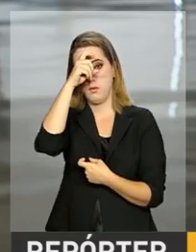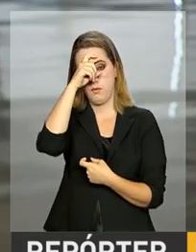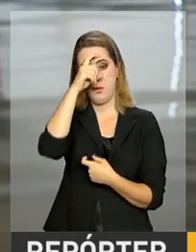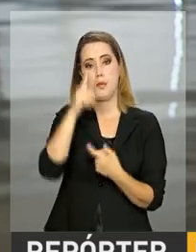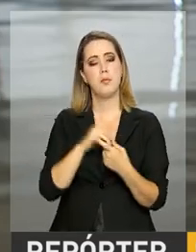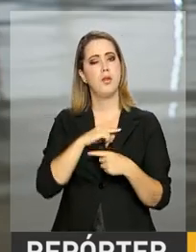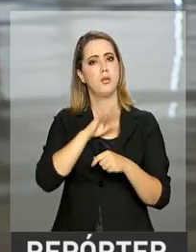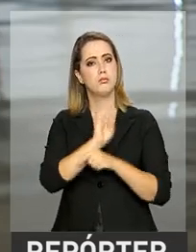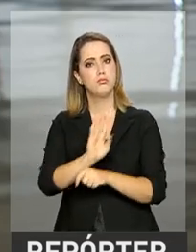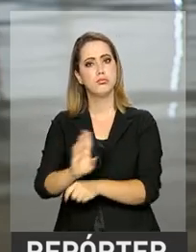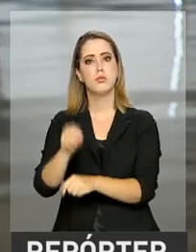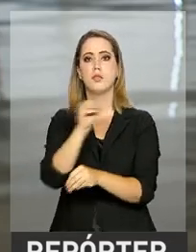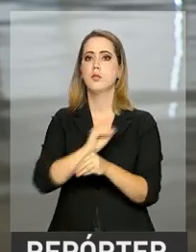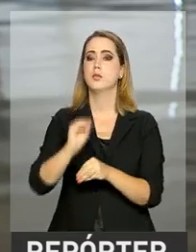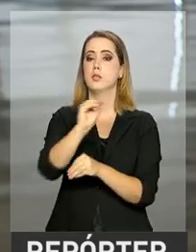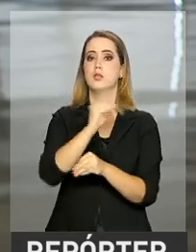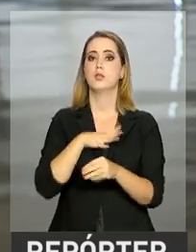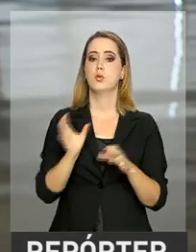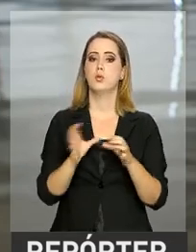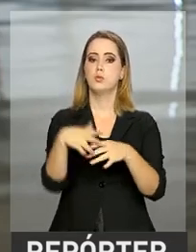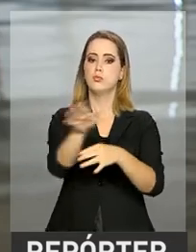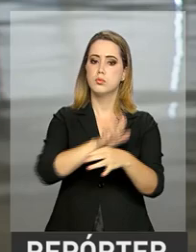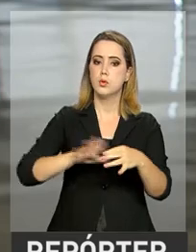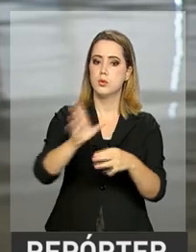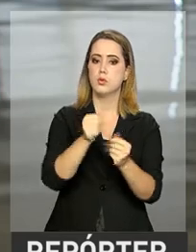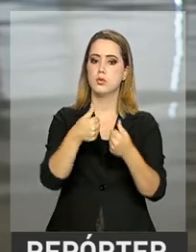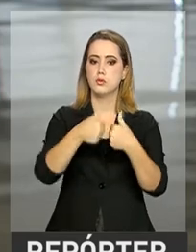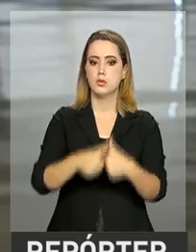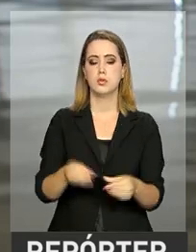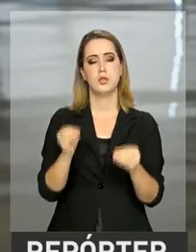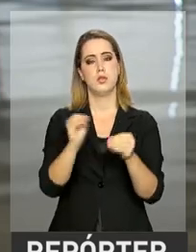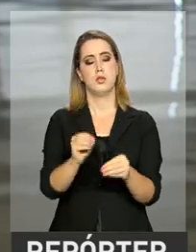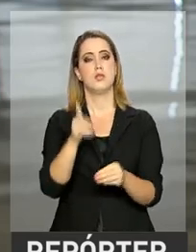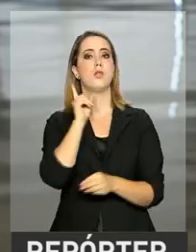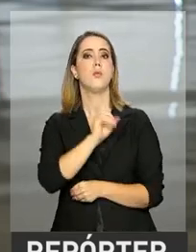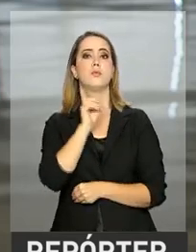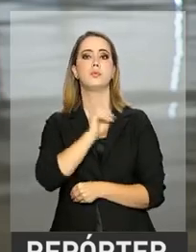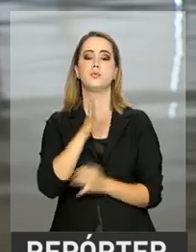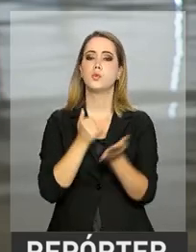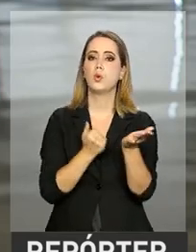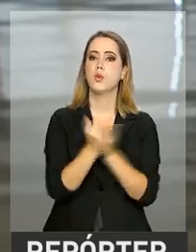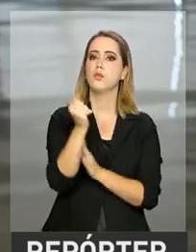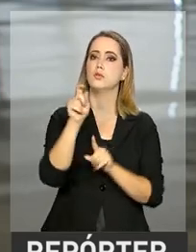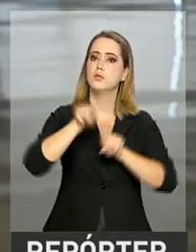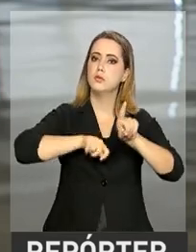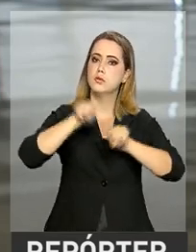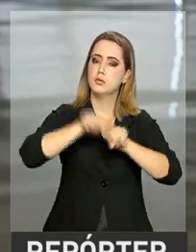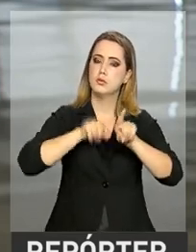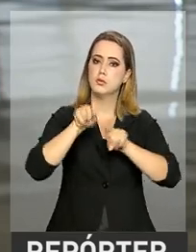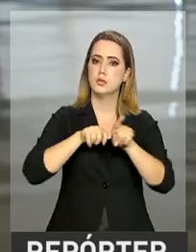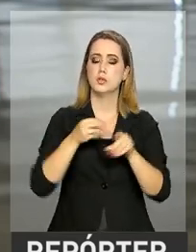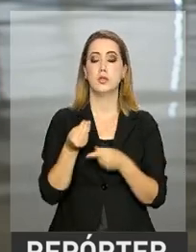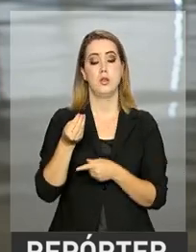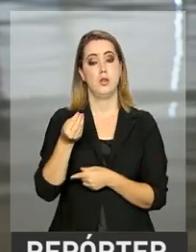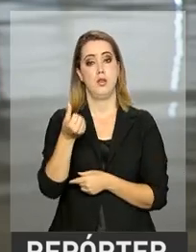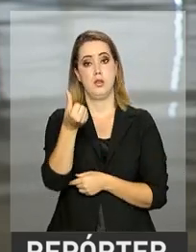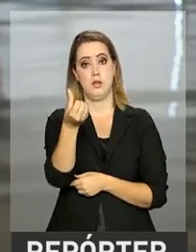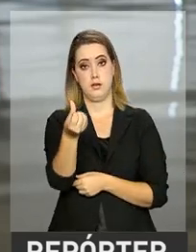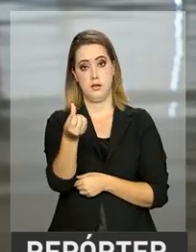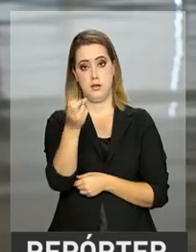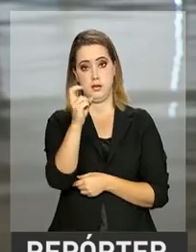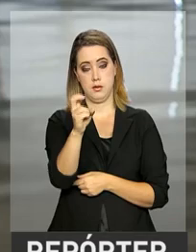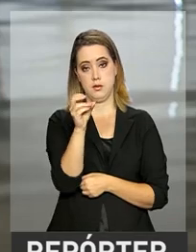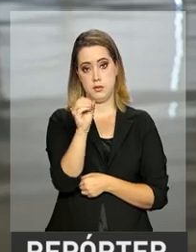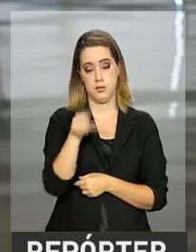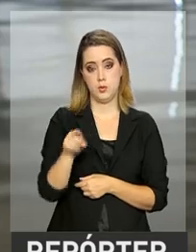de vigilância do Ministério, que já estão em Minas Gerais. No começo do mês, o Ministério da Saúde enviou 650 mil